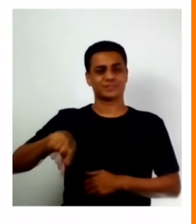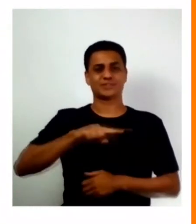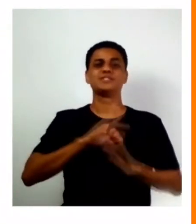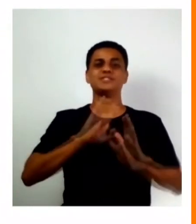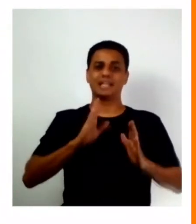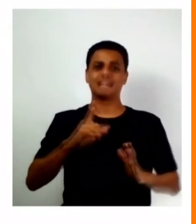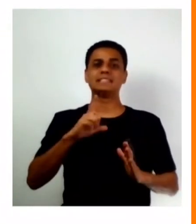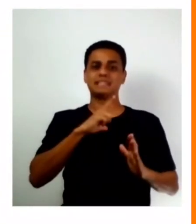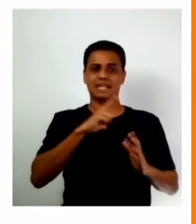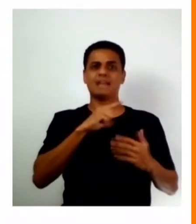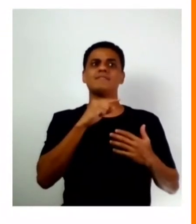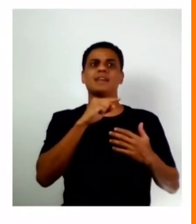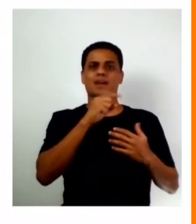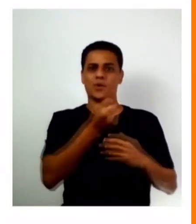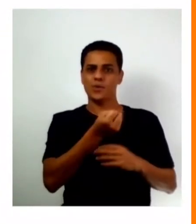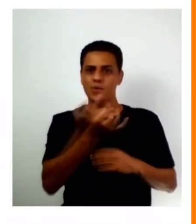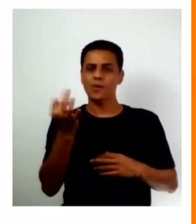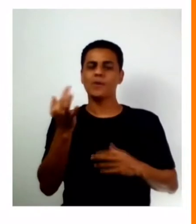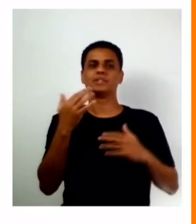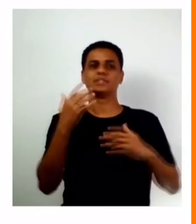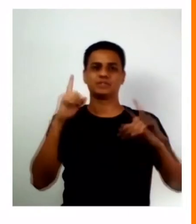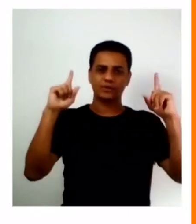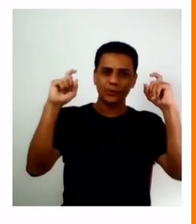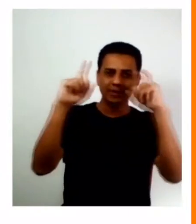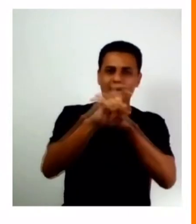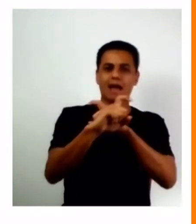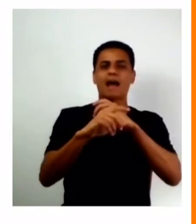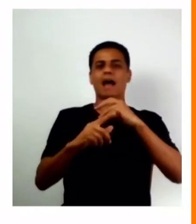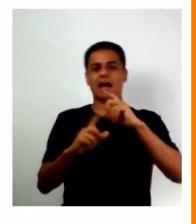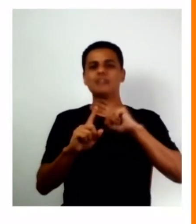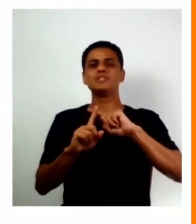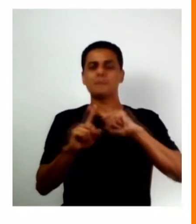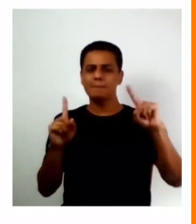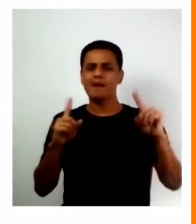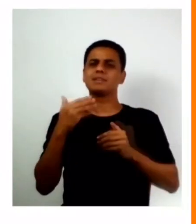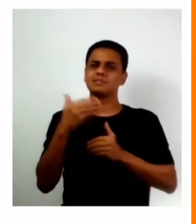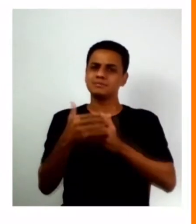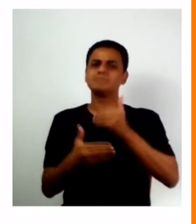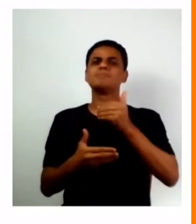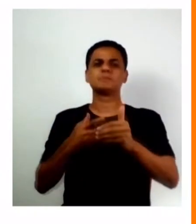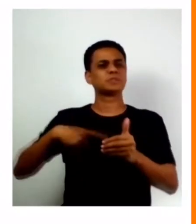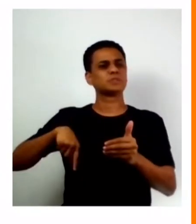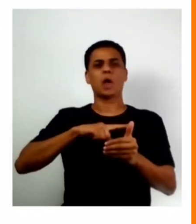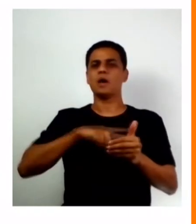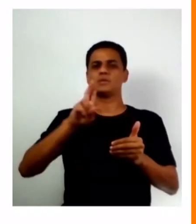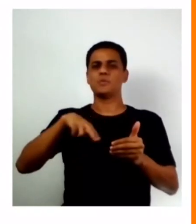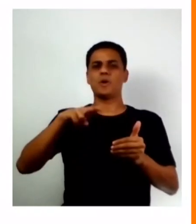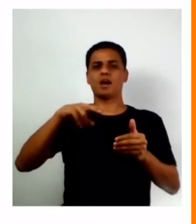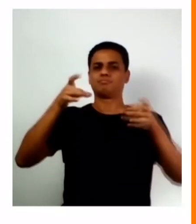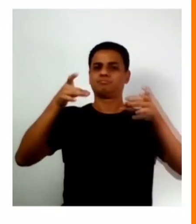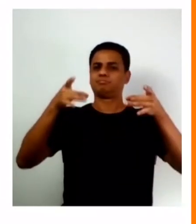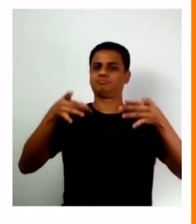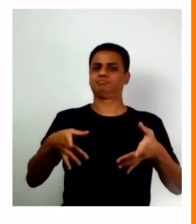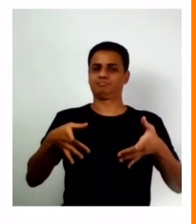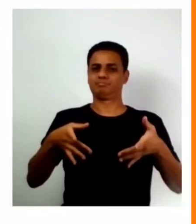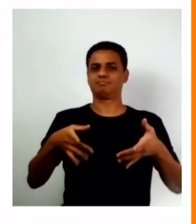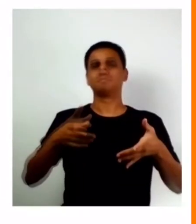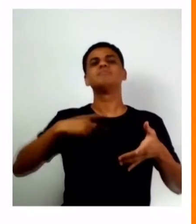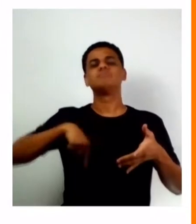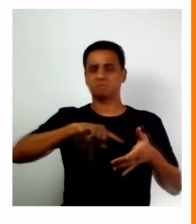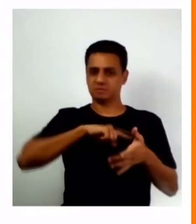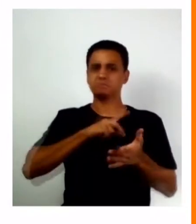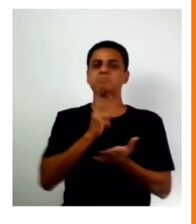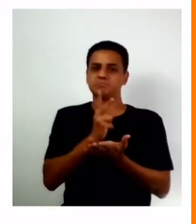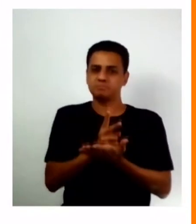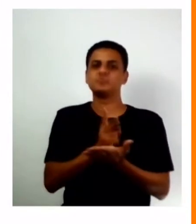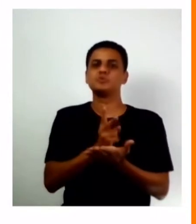podemos afirmar que conseguimos não renunciar à realização deste curso e